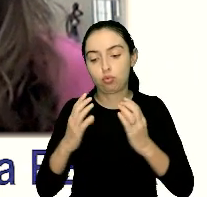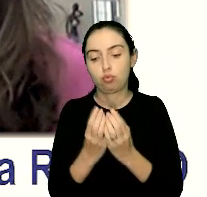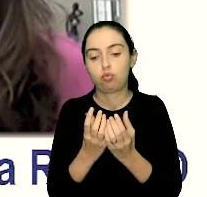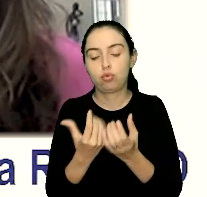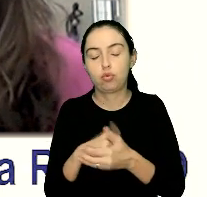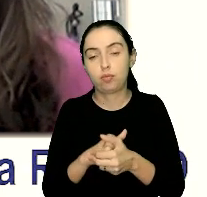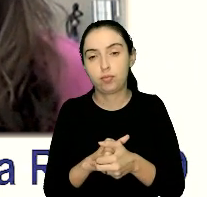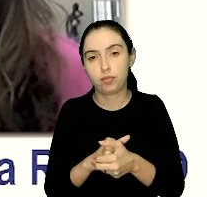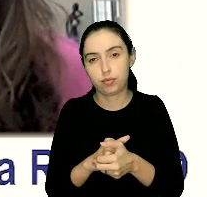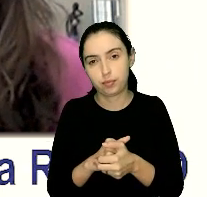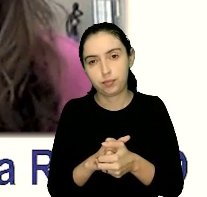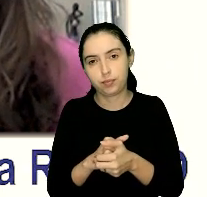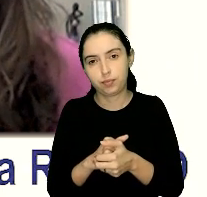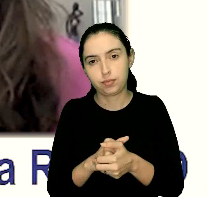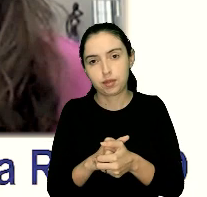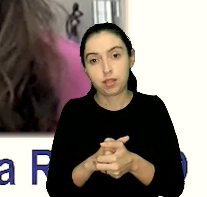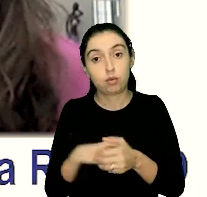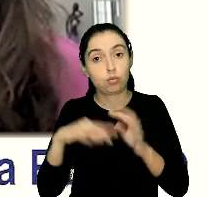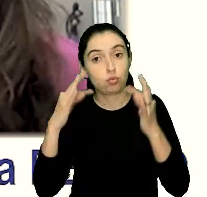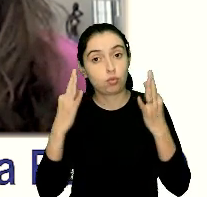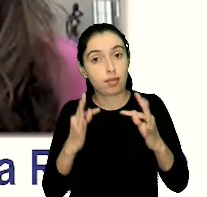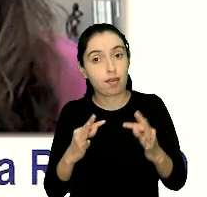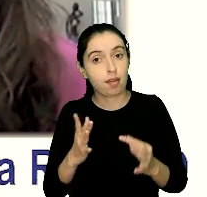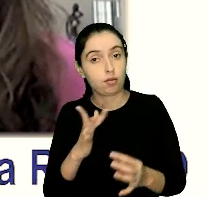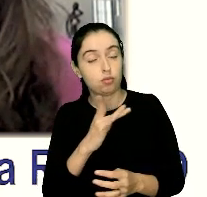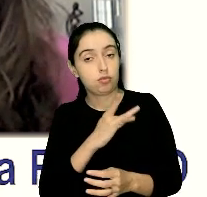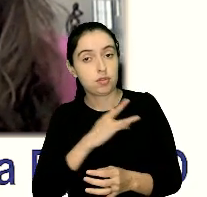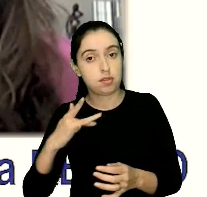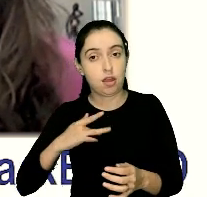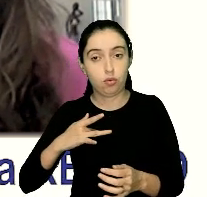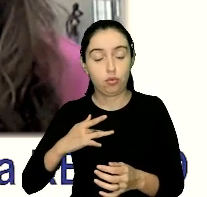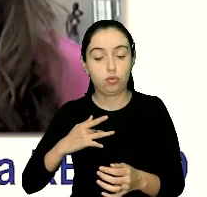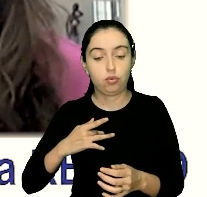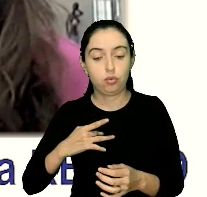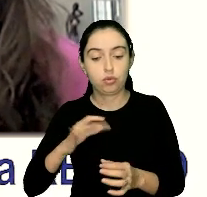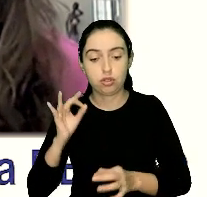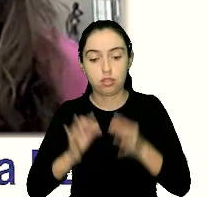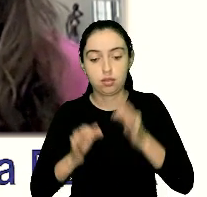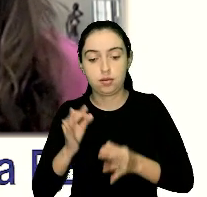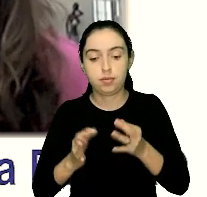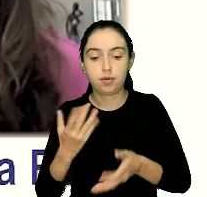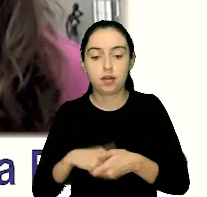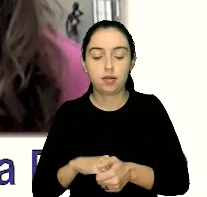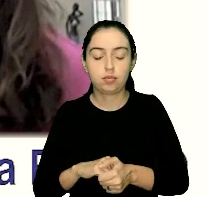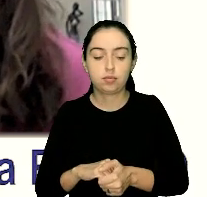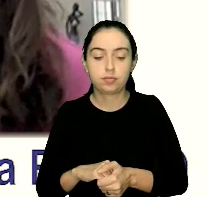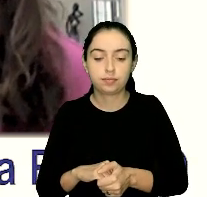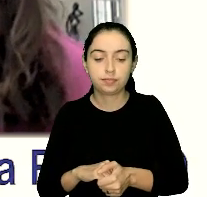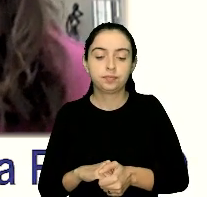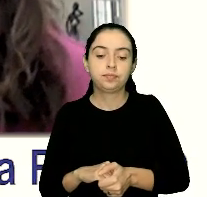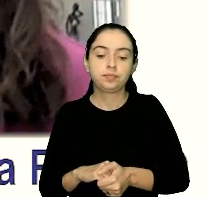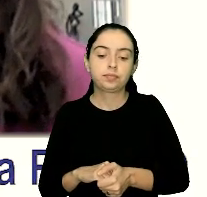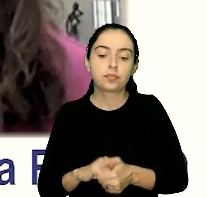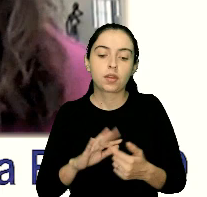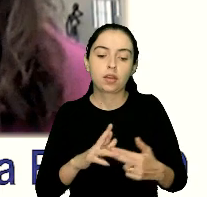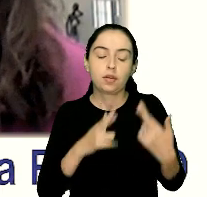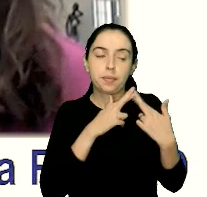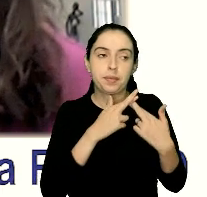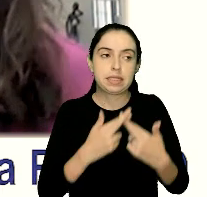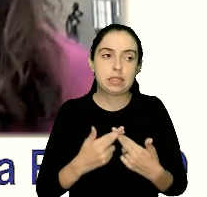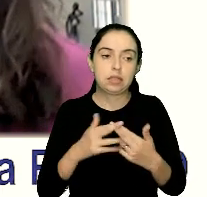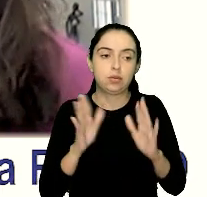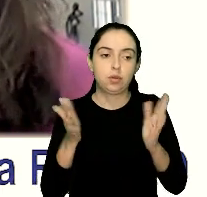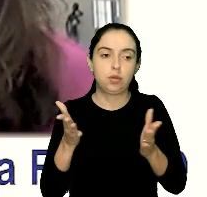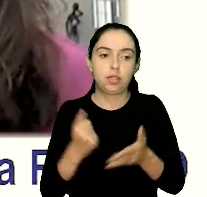técnico de saúde do tribunal. Eu faço aqui em nome na pessoa da